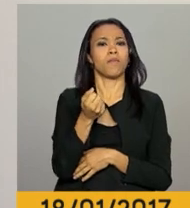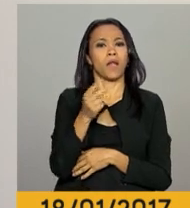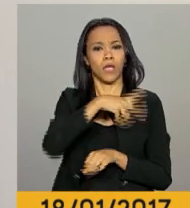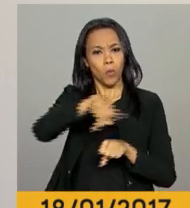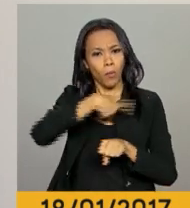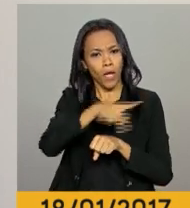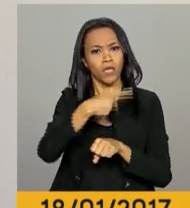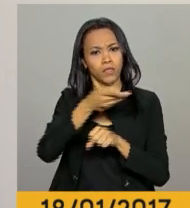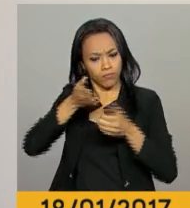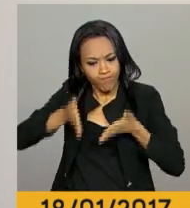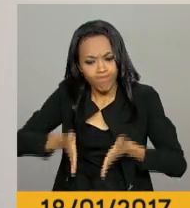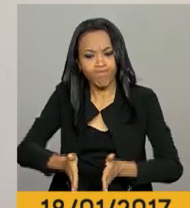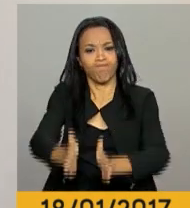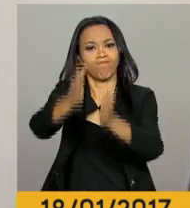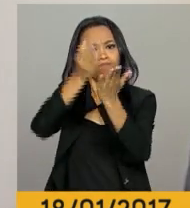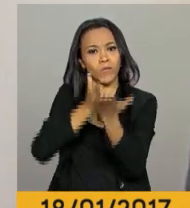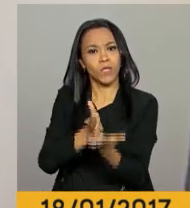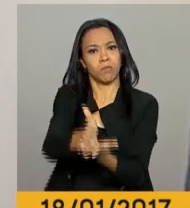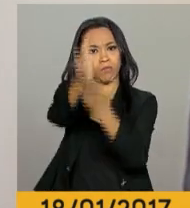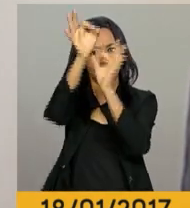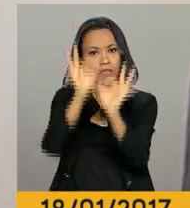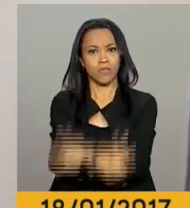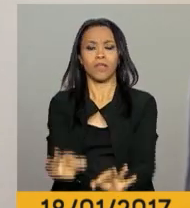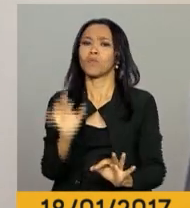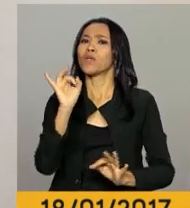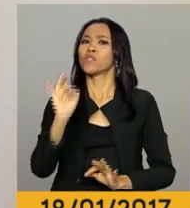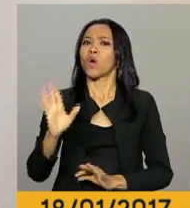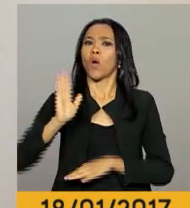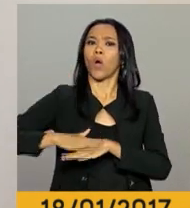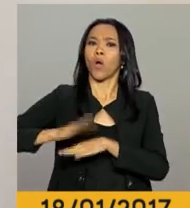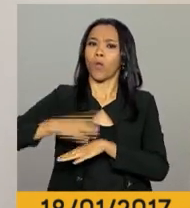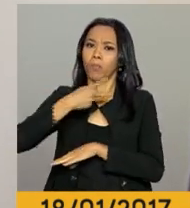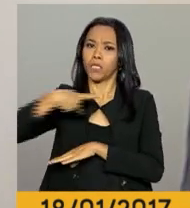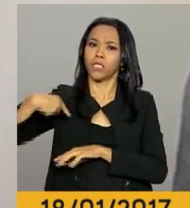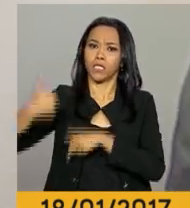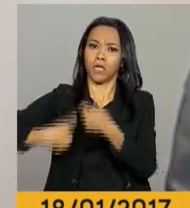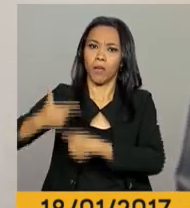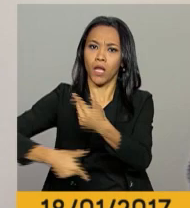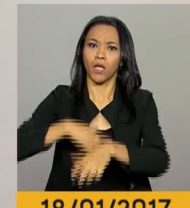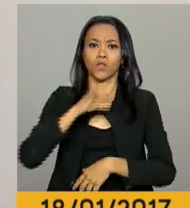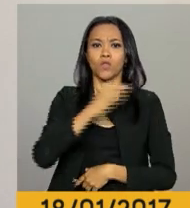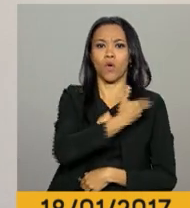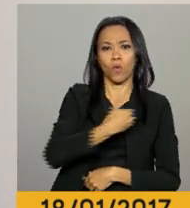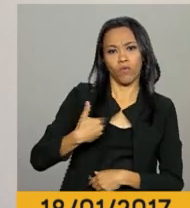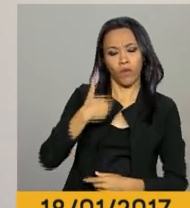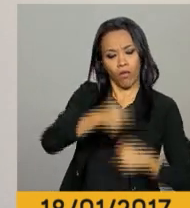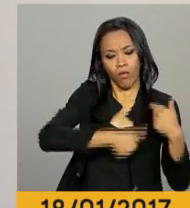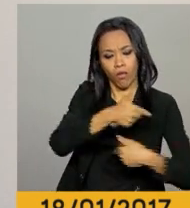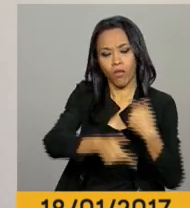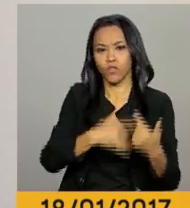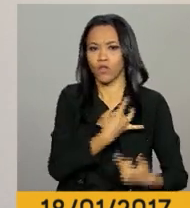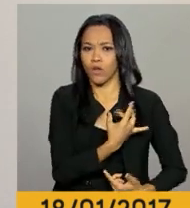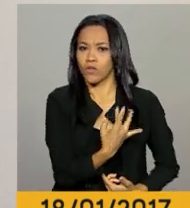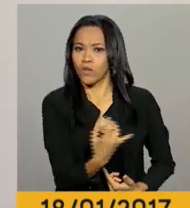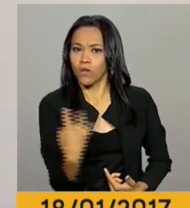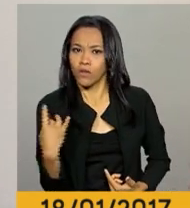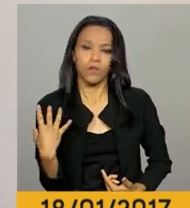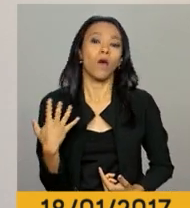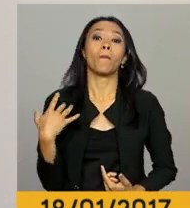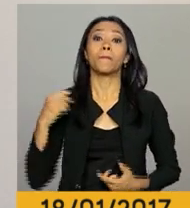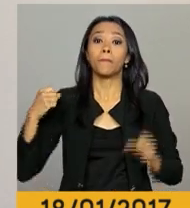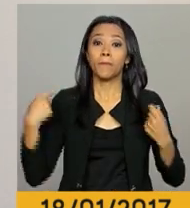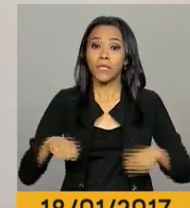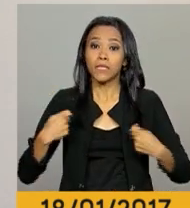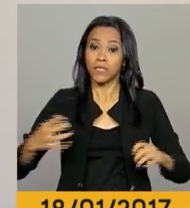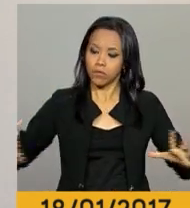trilhos não basta a presidência da república não basta o governo é preciso A conjugação de esforços de